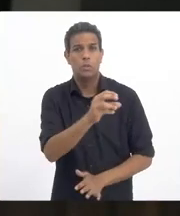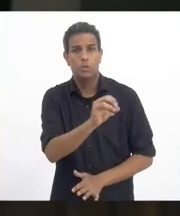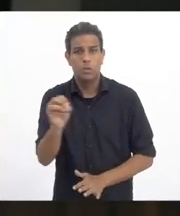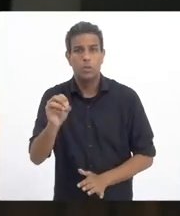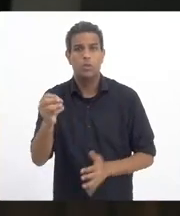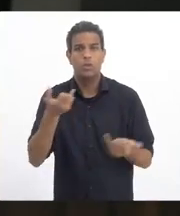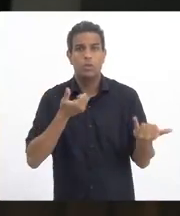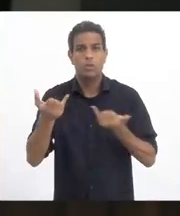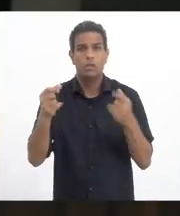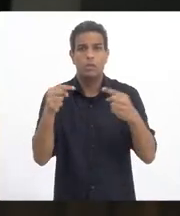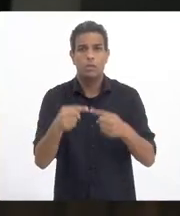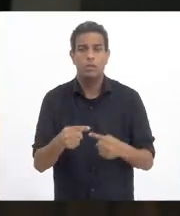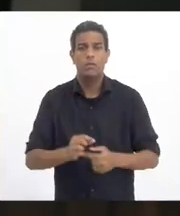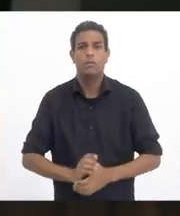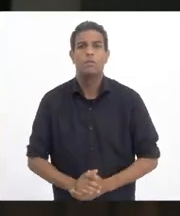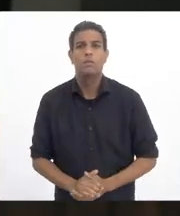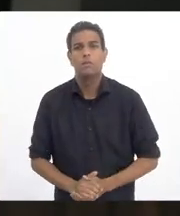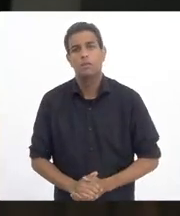emendas.